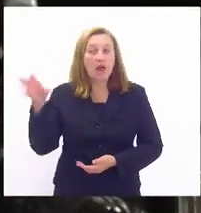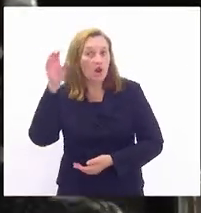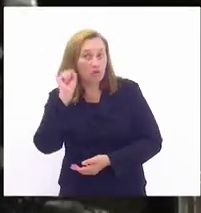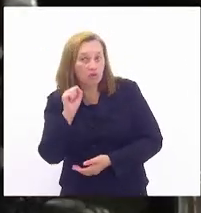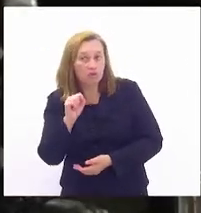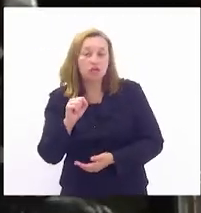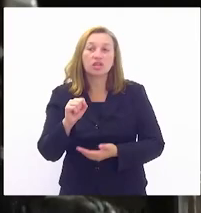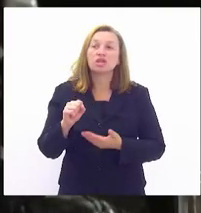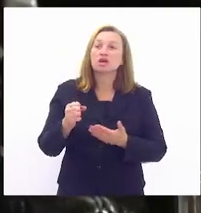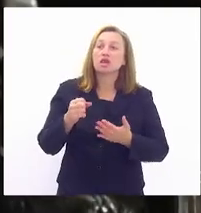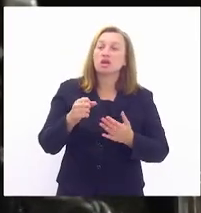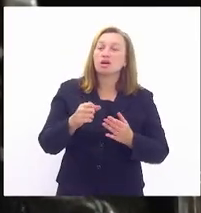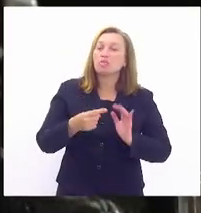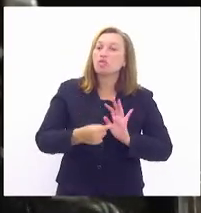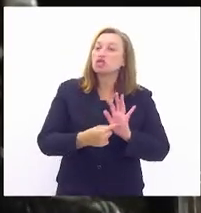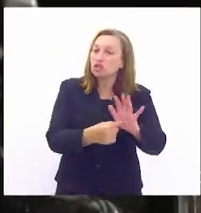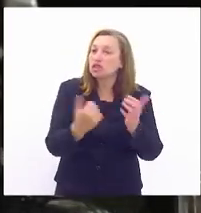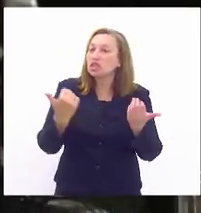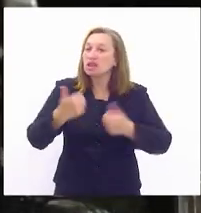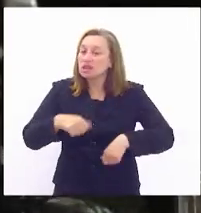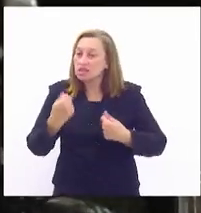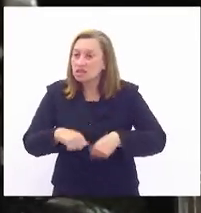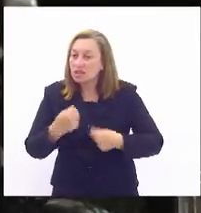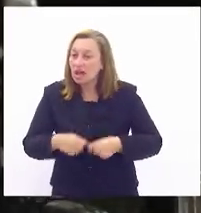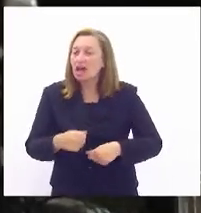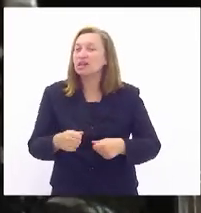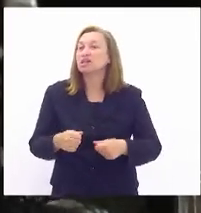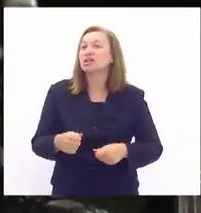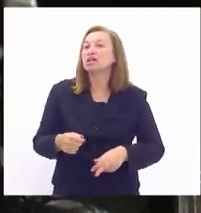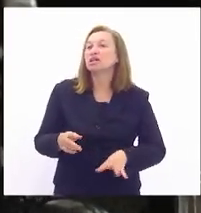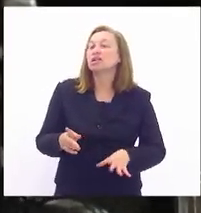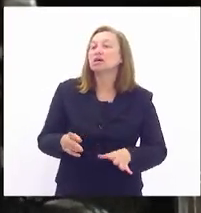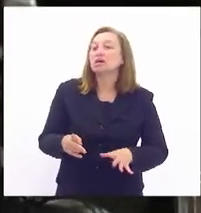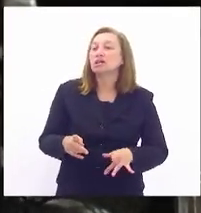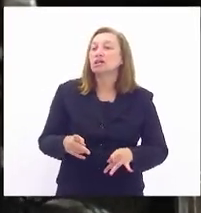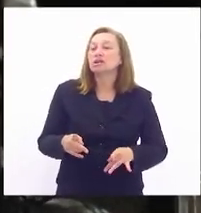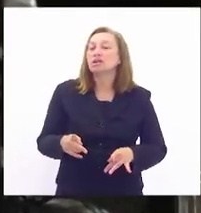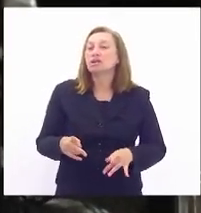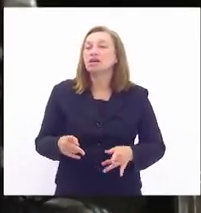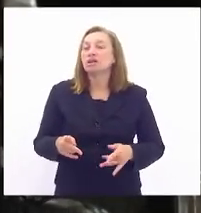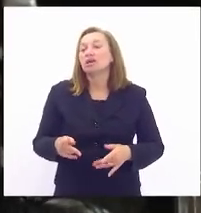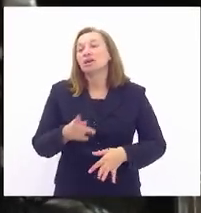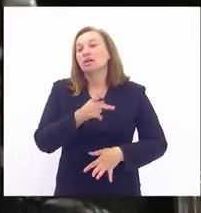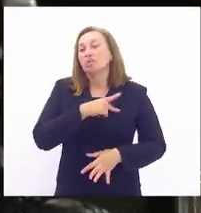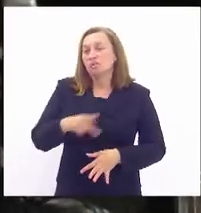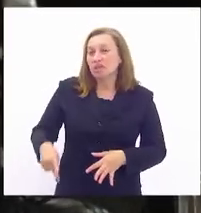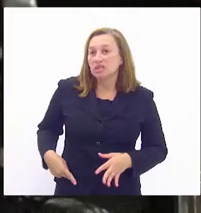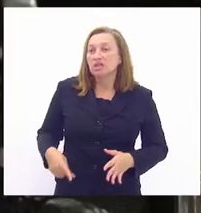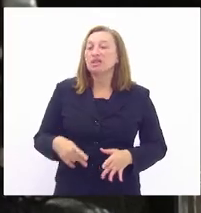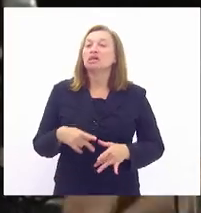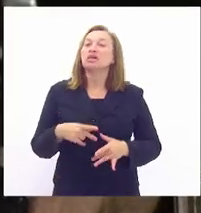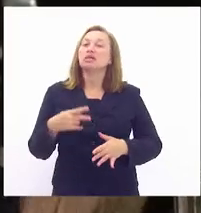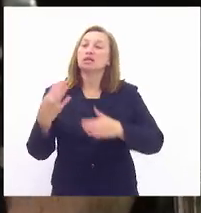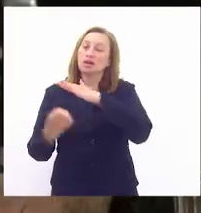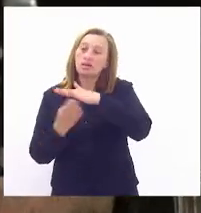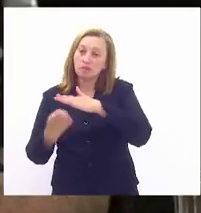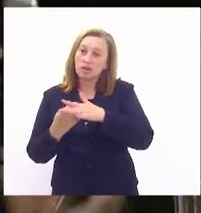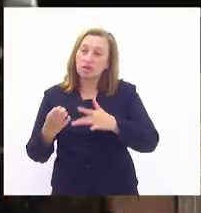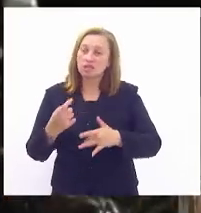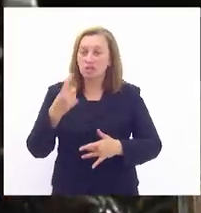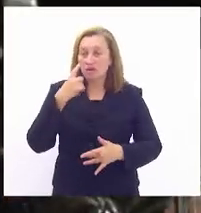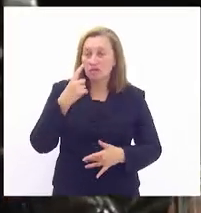levando essas demandas para a presidência, a diretoria, os acionistas, para que seja buscada solução. E me coloco aqui,